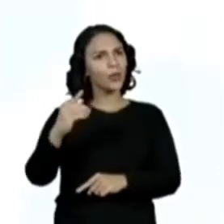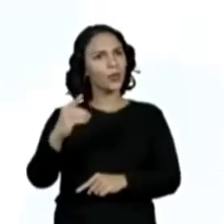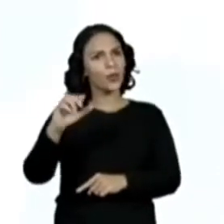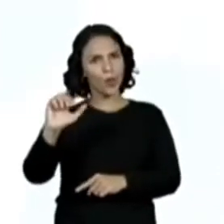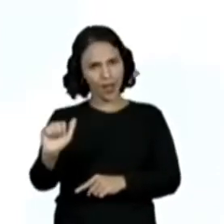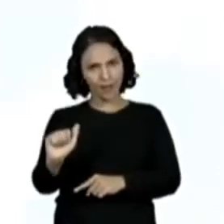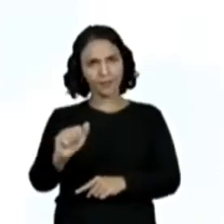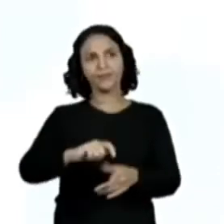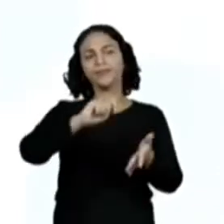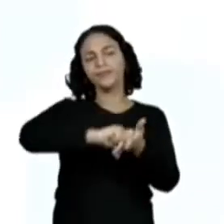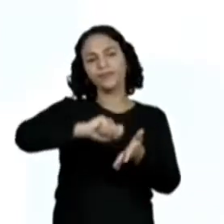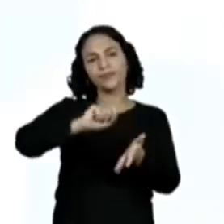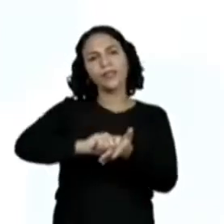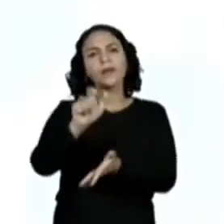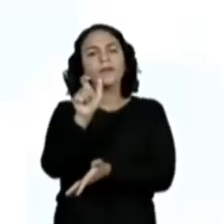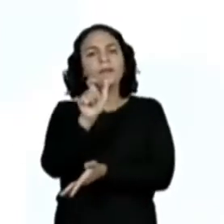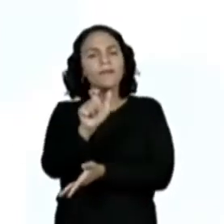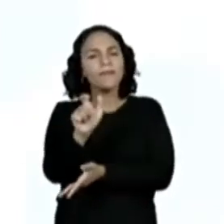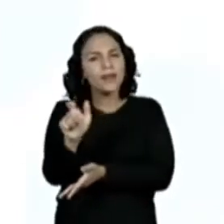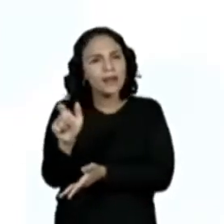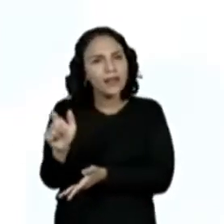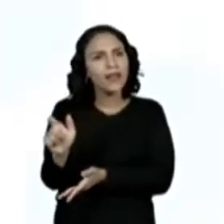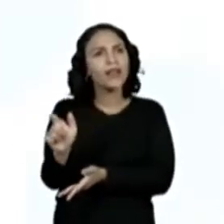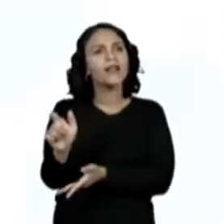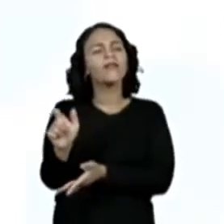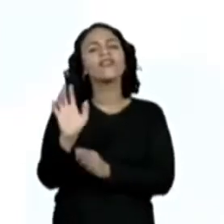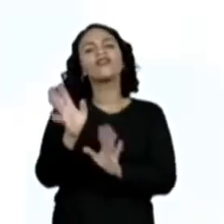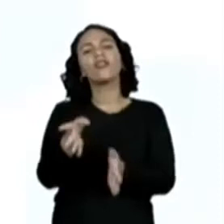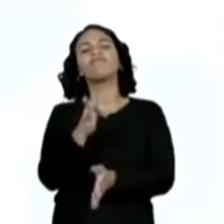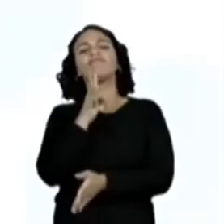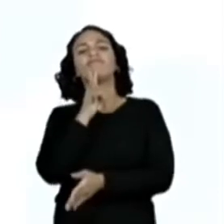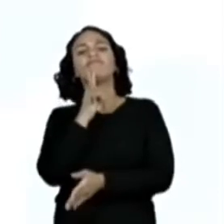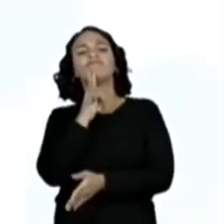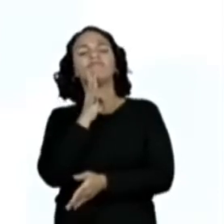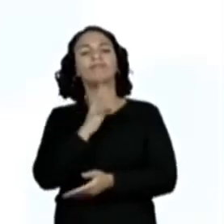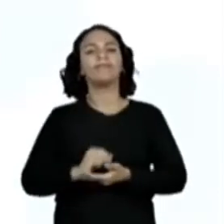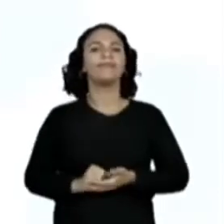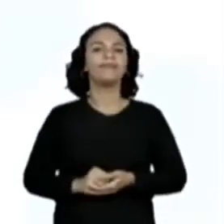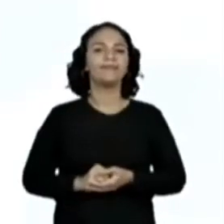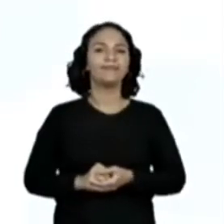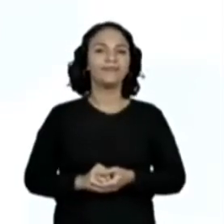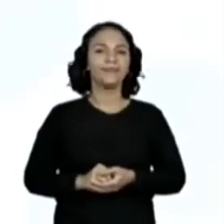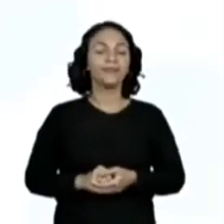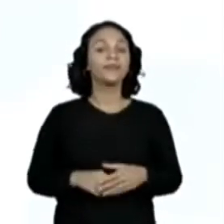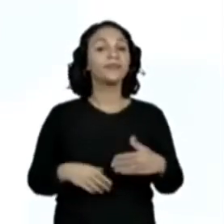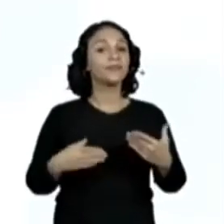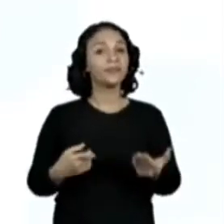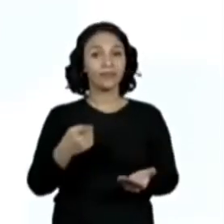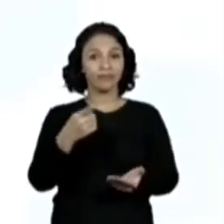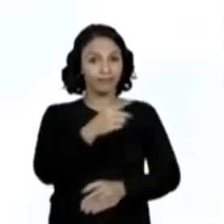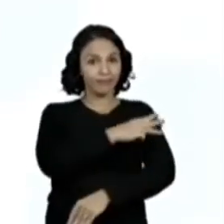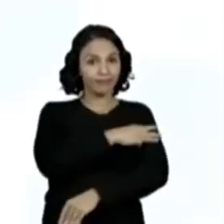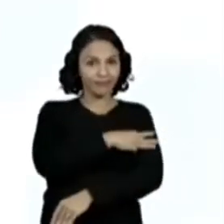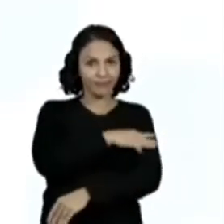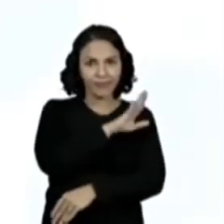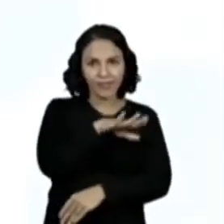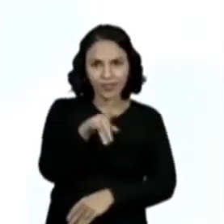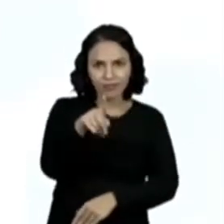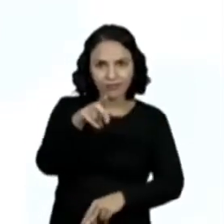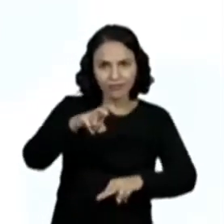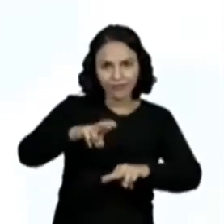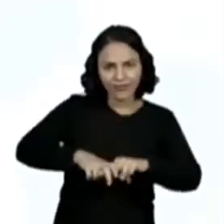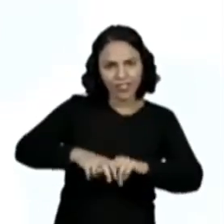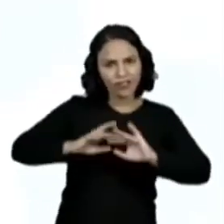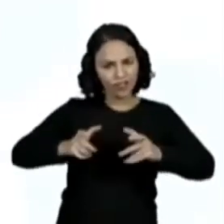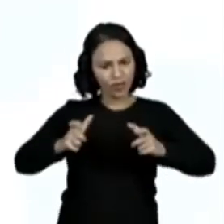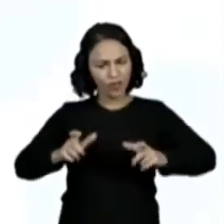grafar corretamente palavras conhecidas familiares. Estudante do terceiro ano, você está sentado em